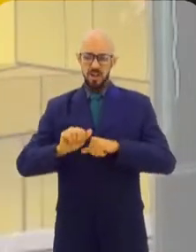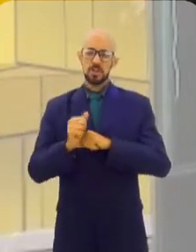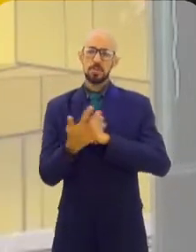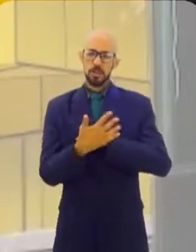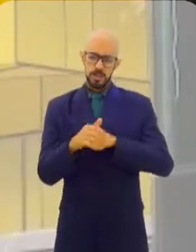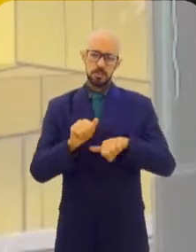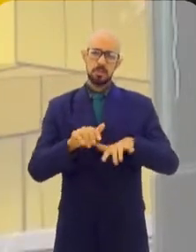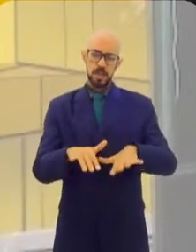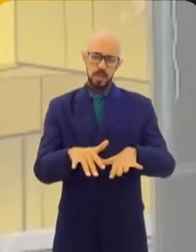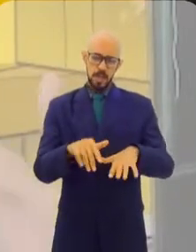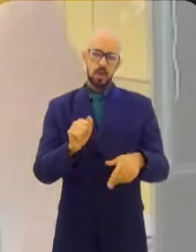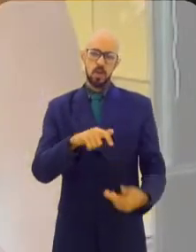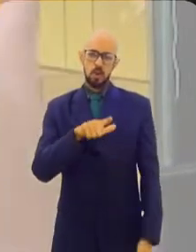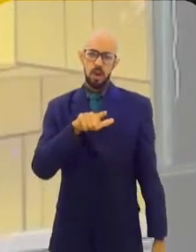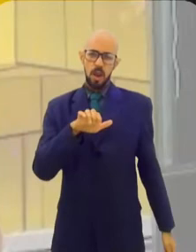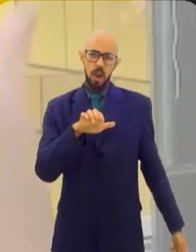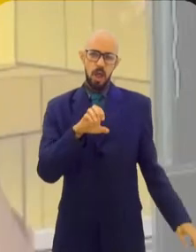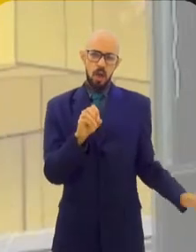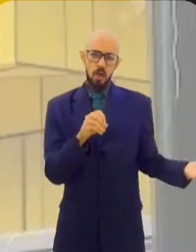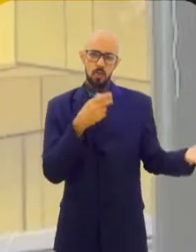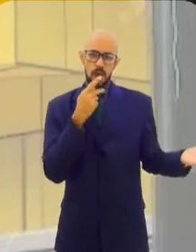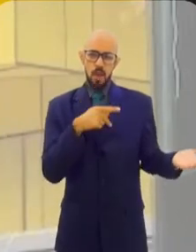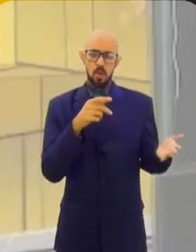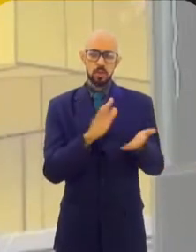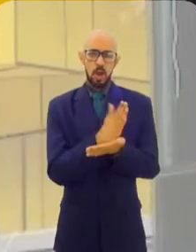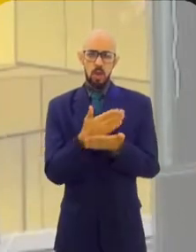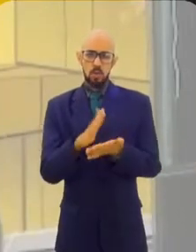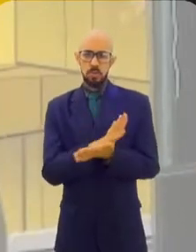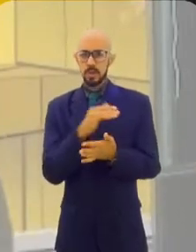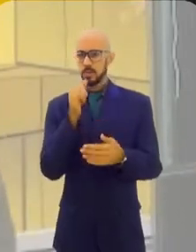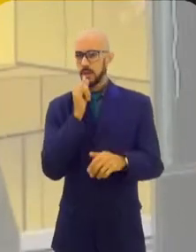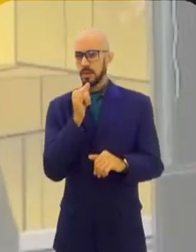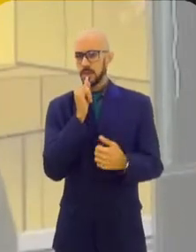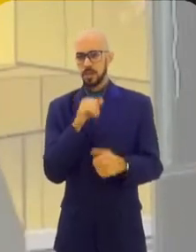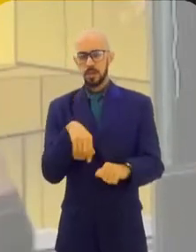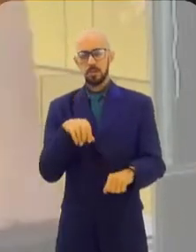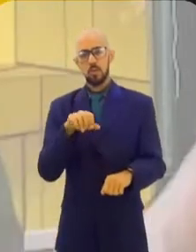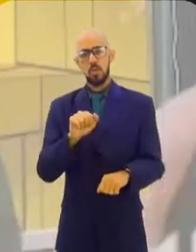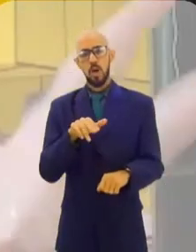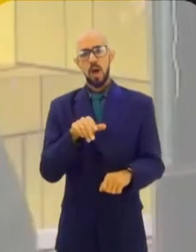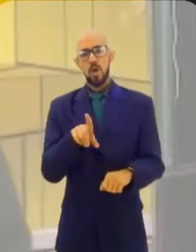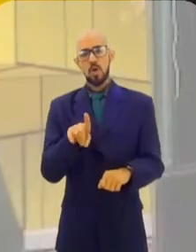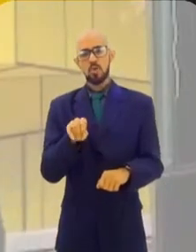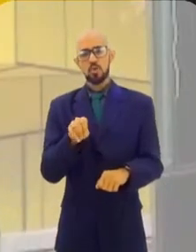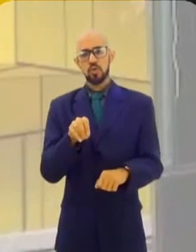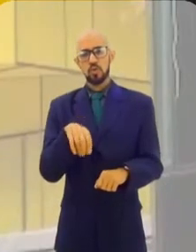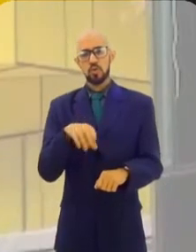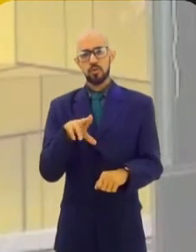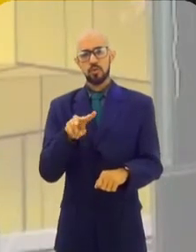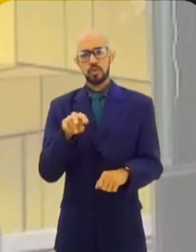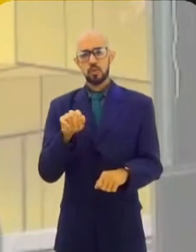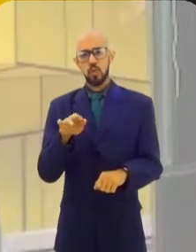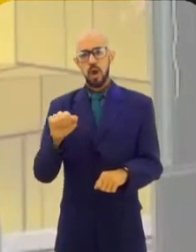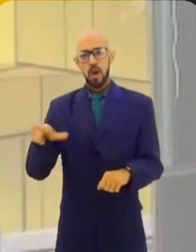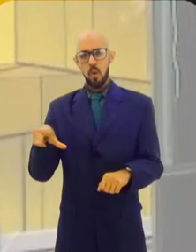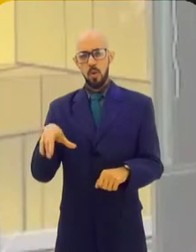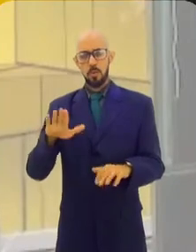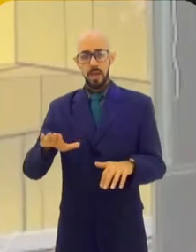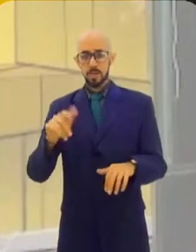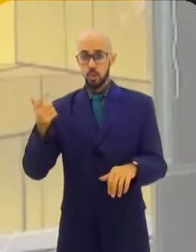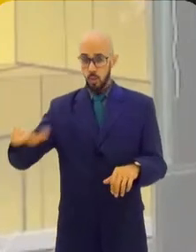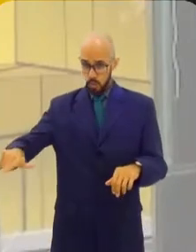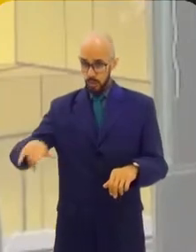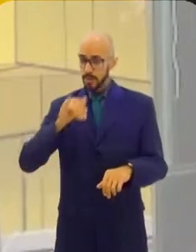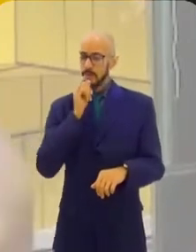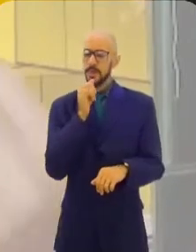pandemia Léo falou de algumas né que precisavam do encontro presencial para acontecer tipo o áudio visual tipos a